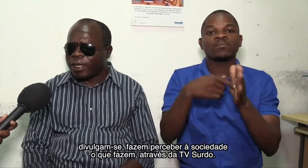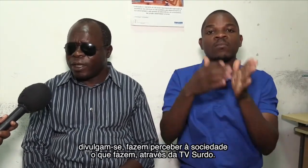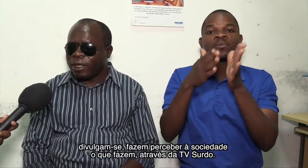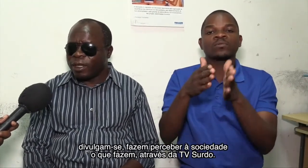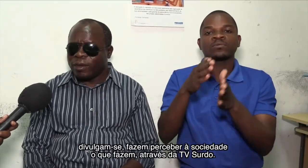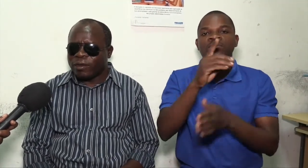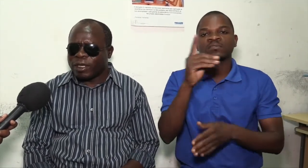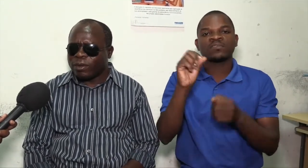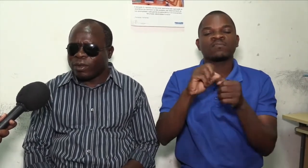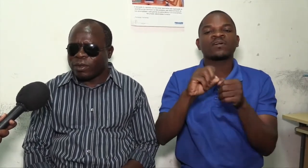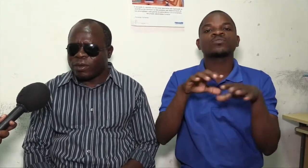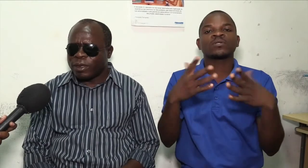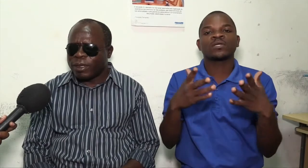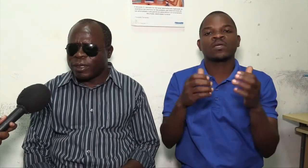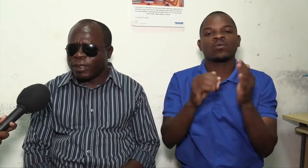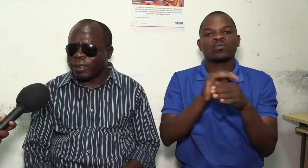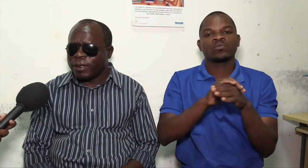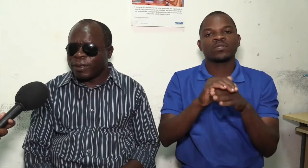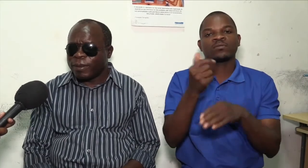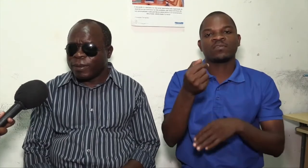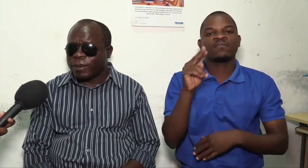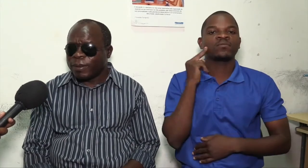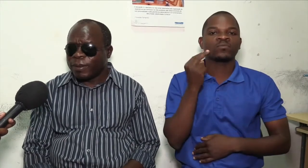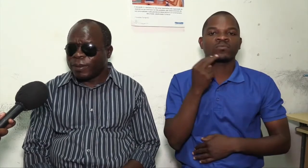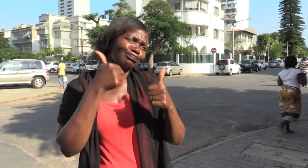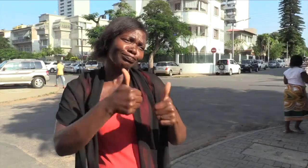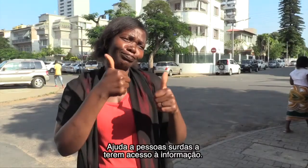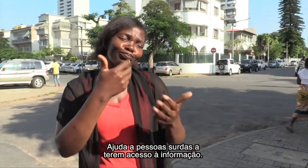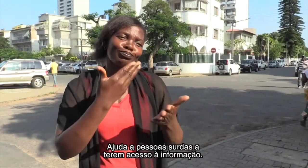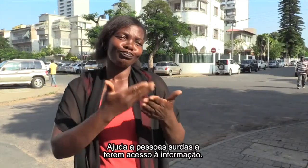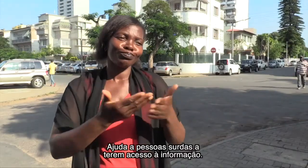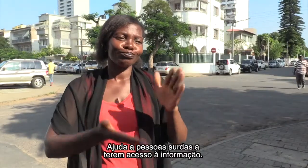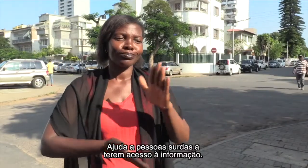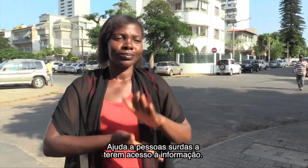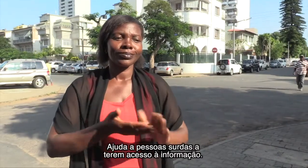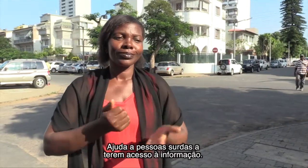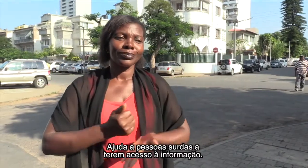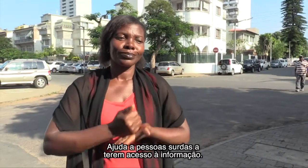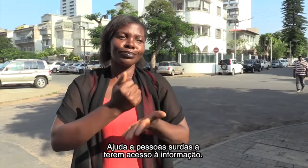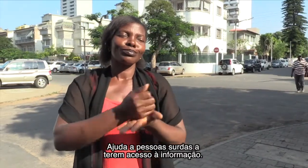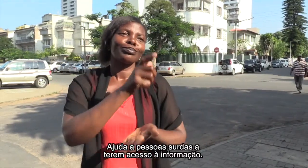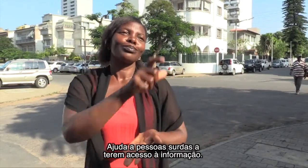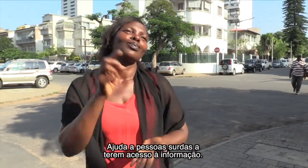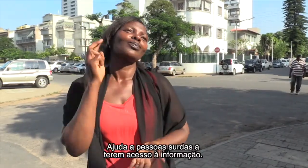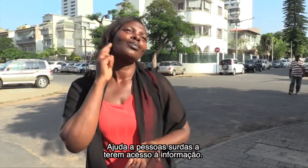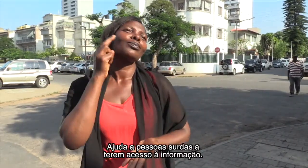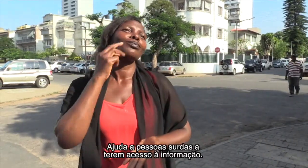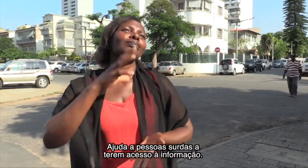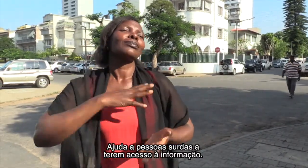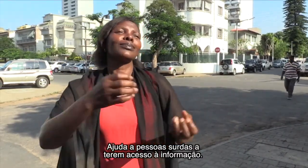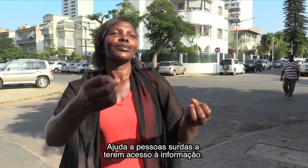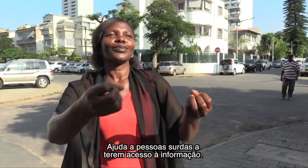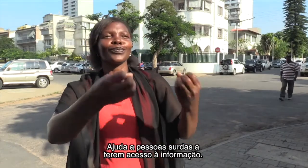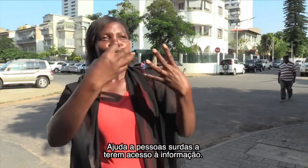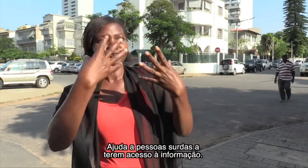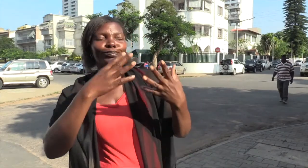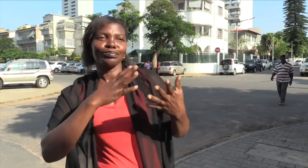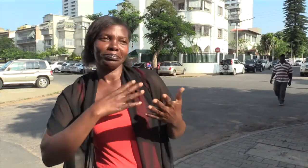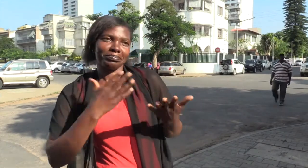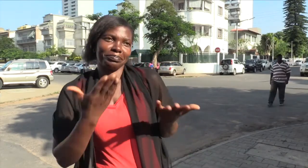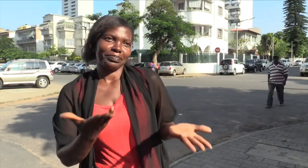da televisão surda. Ajuda a pessoas surdas a terem acesso